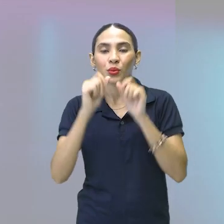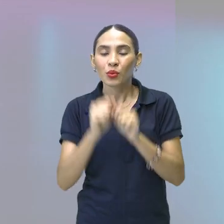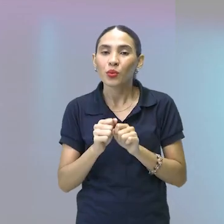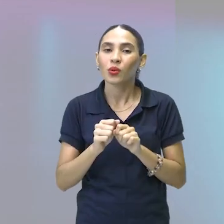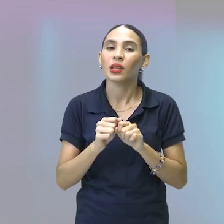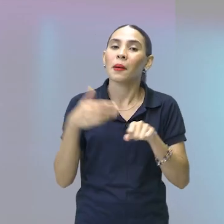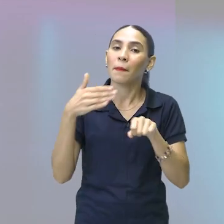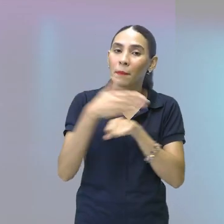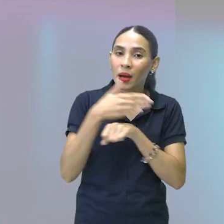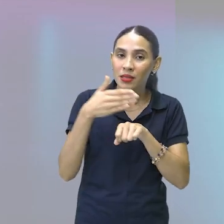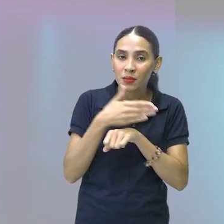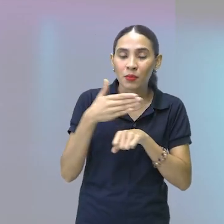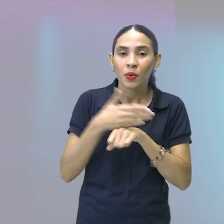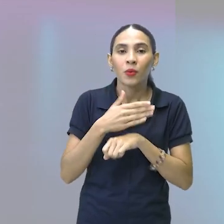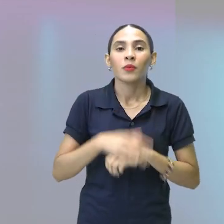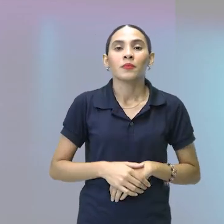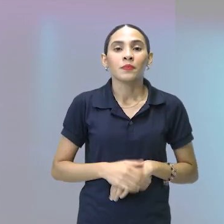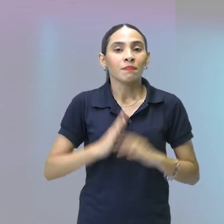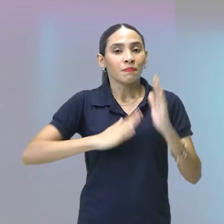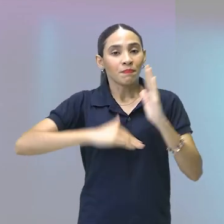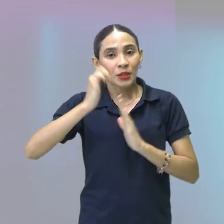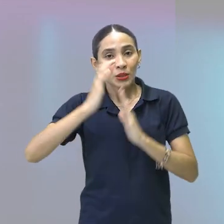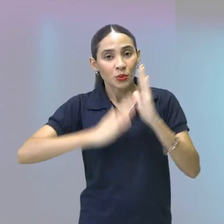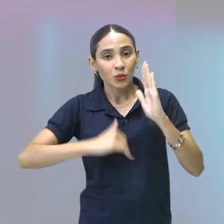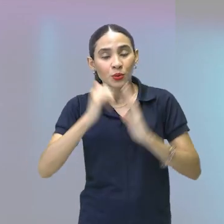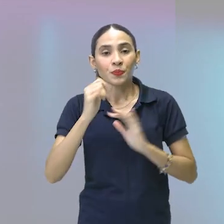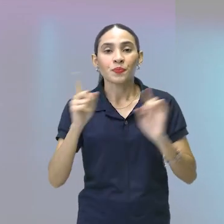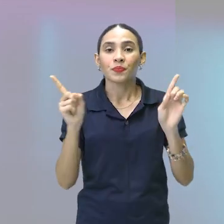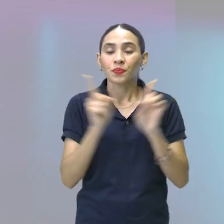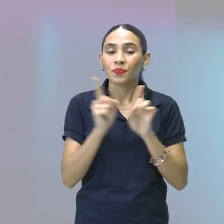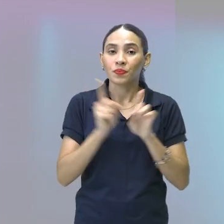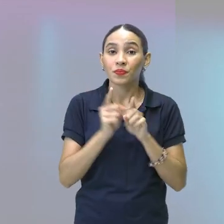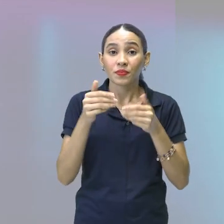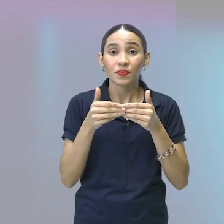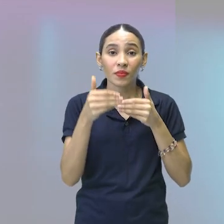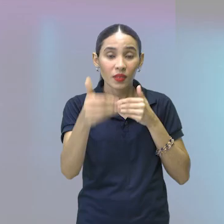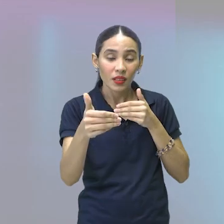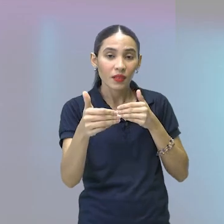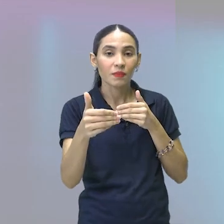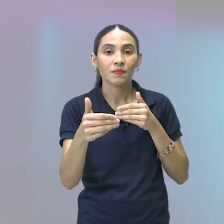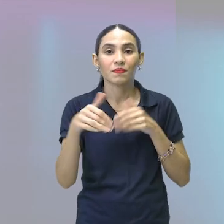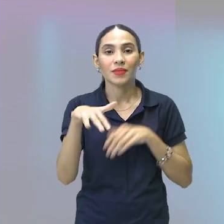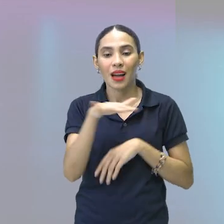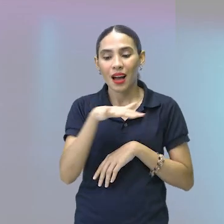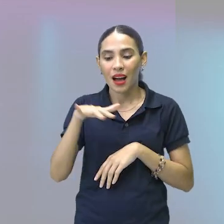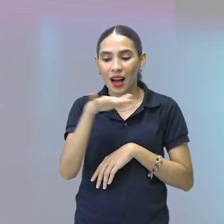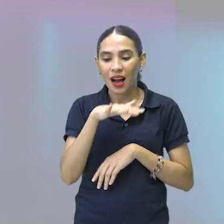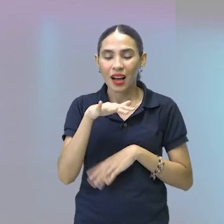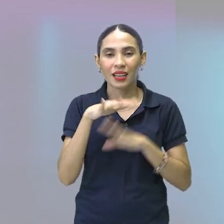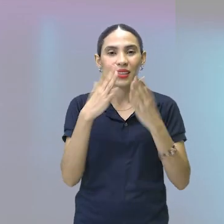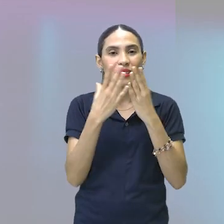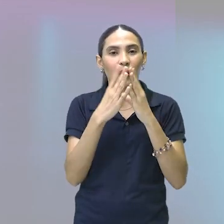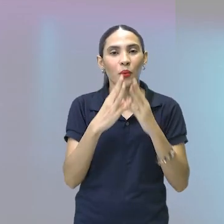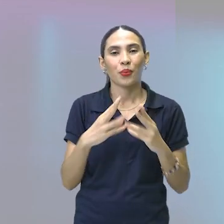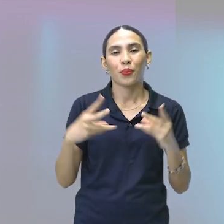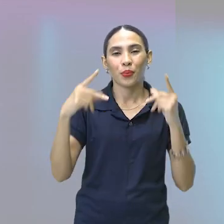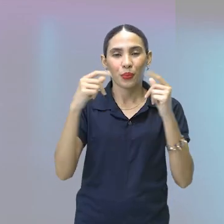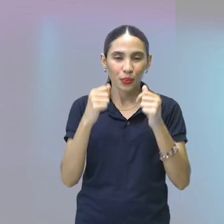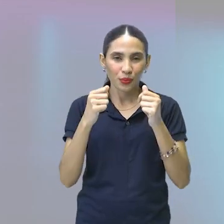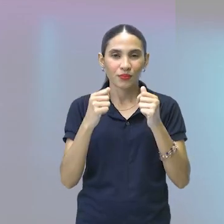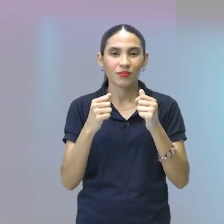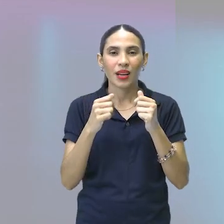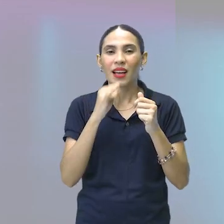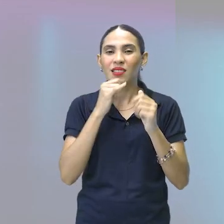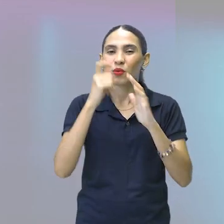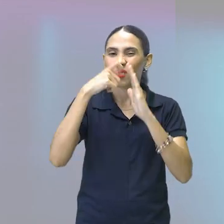ali participou, pintou ali, e a partir do momento que aquela área estava degradada, através